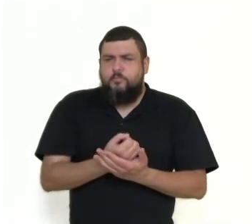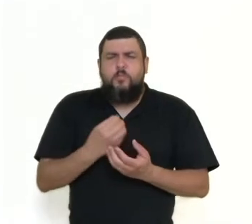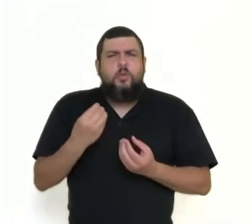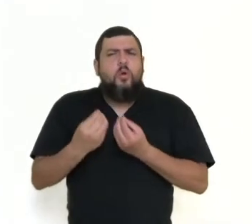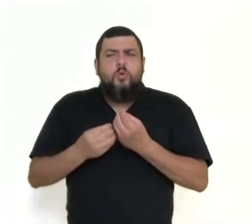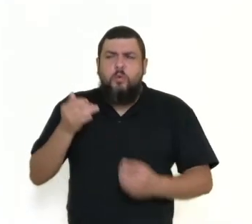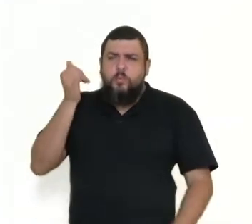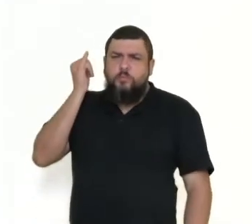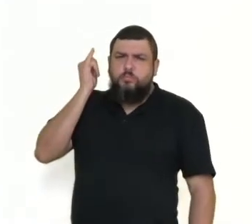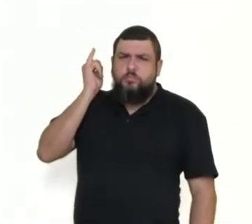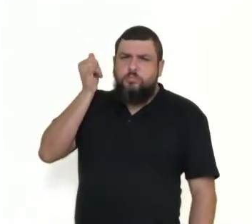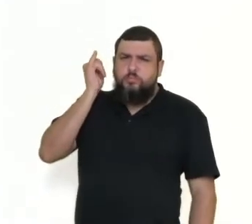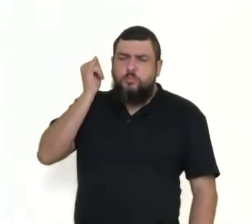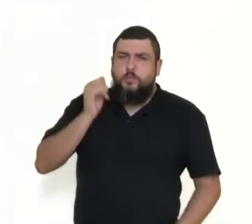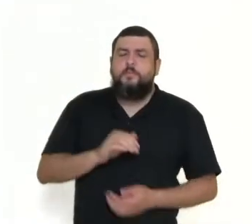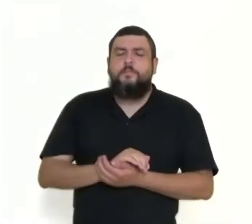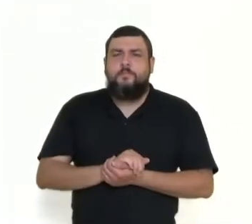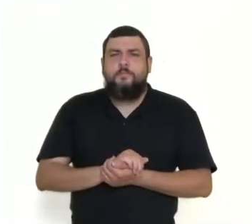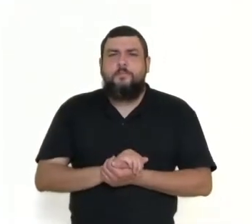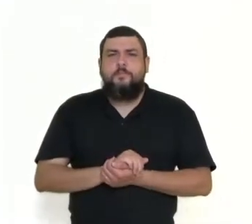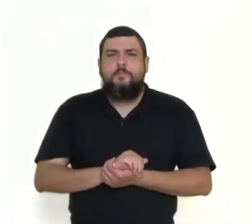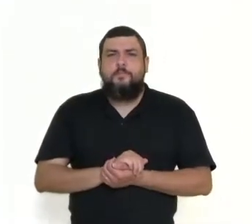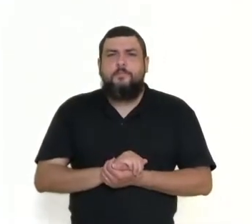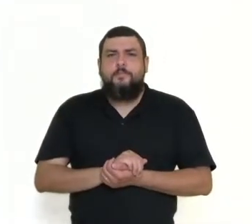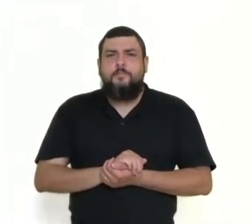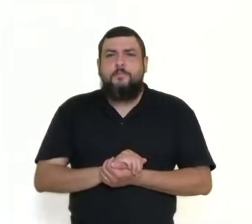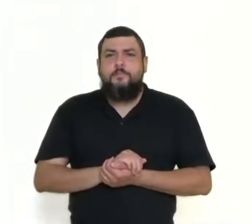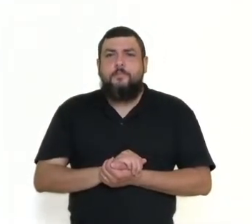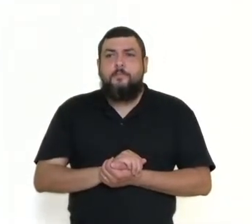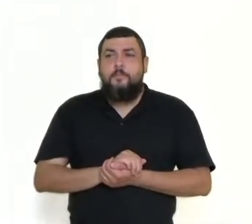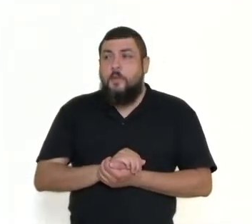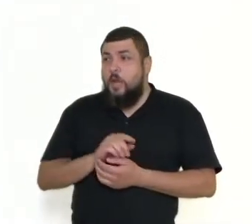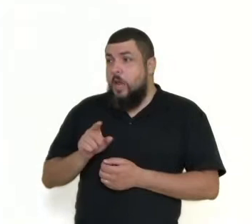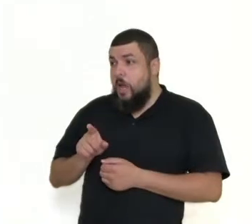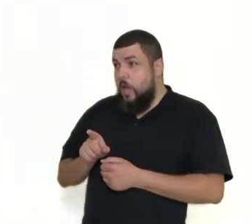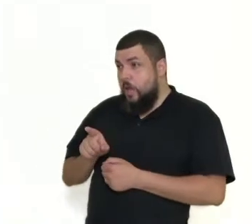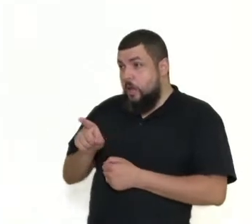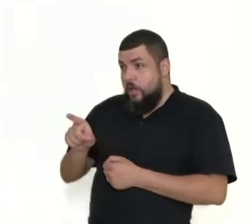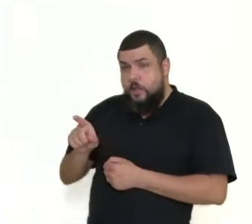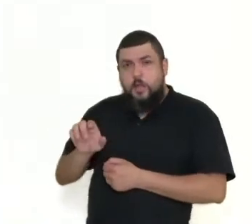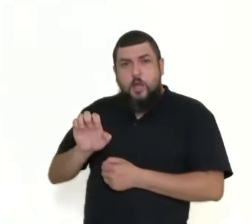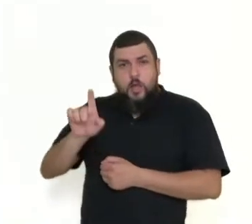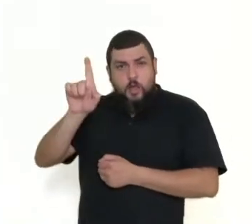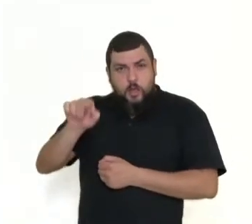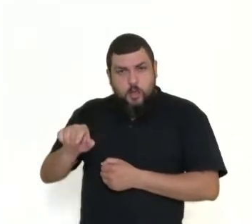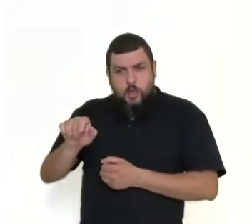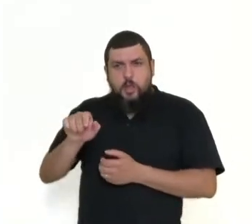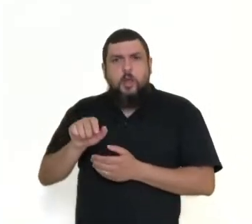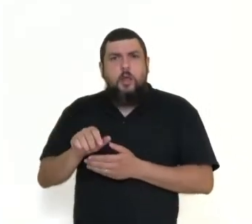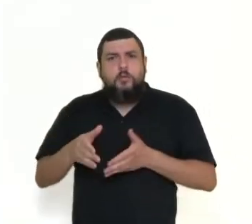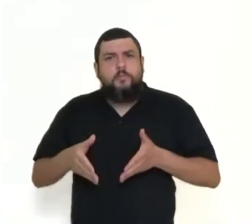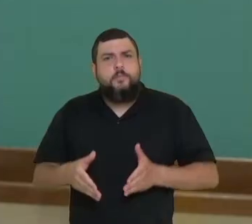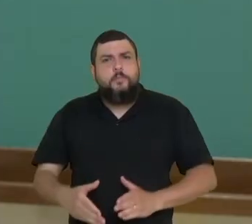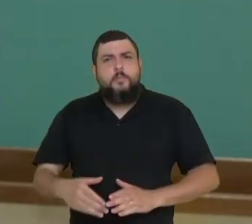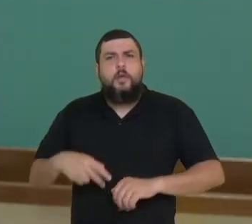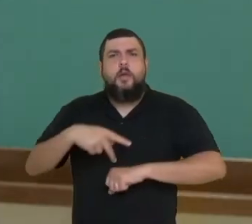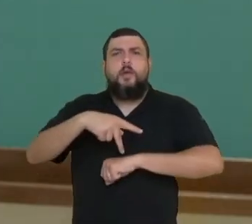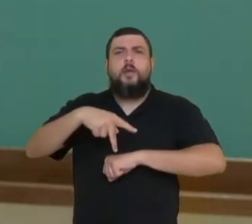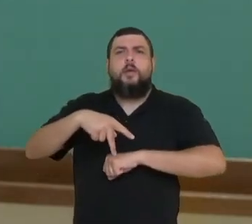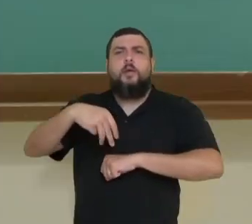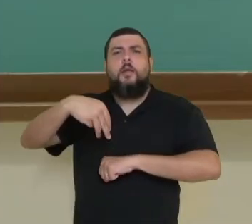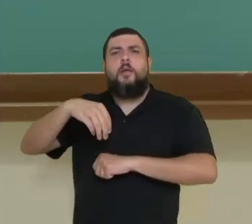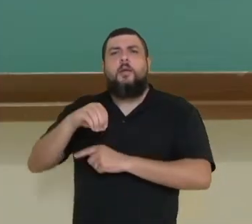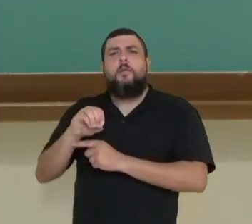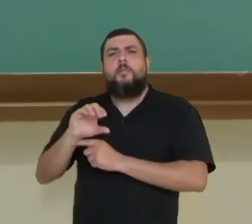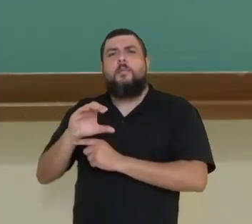o que eu olho? Mia Couto é um escritor moçambicano. É o verbo